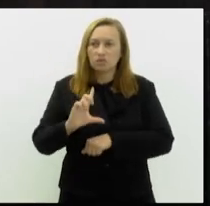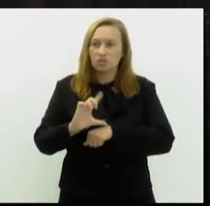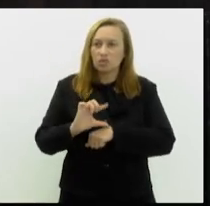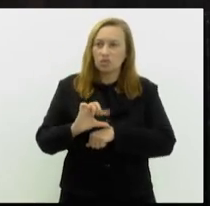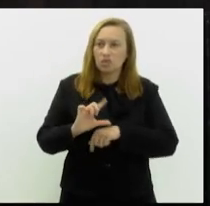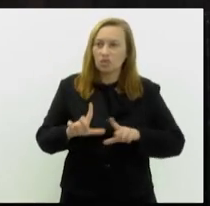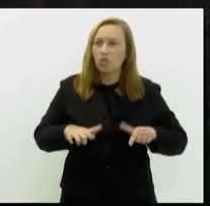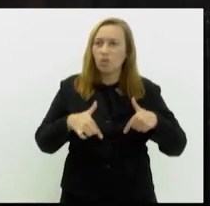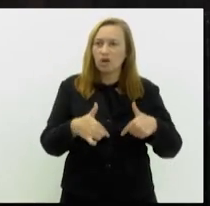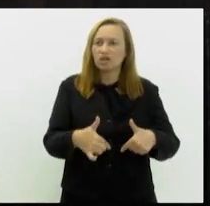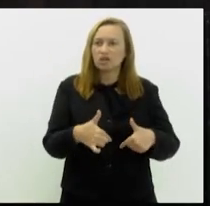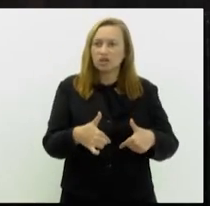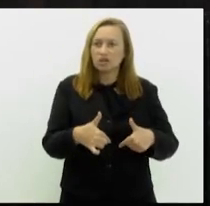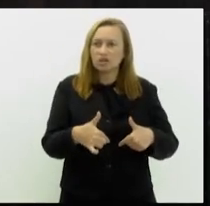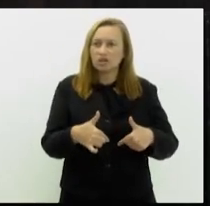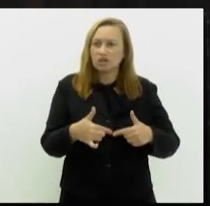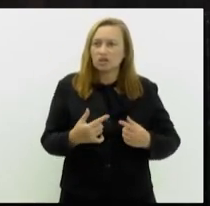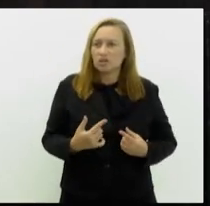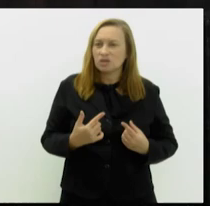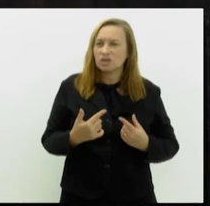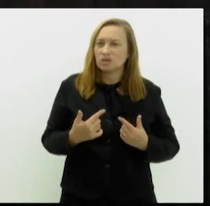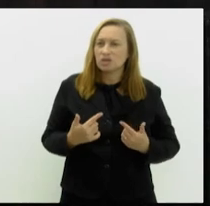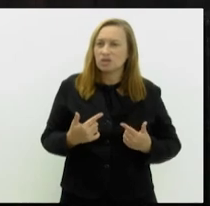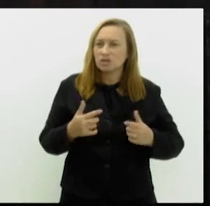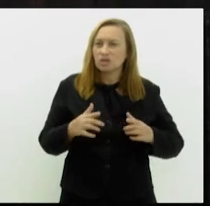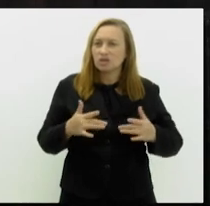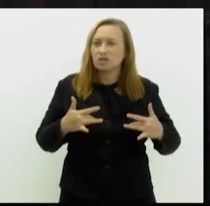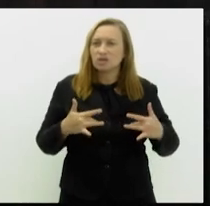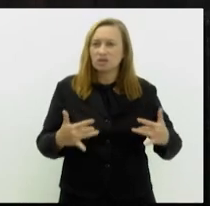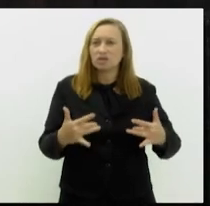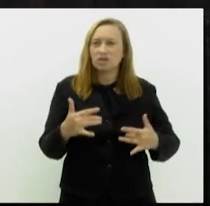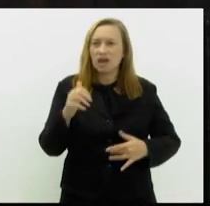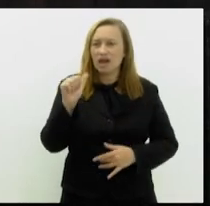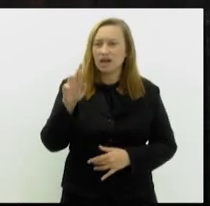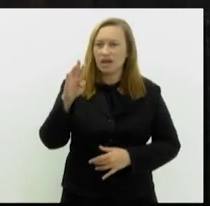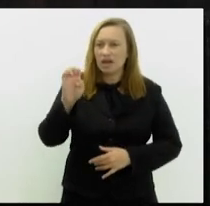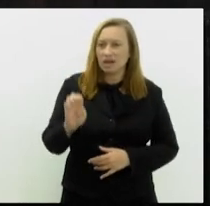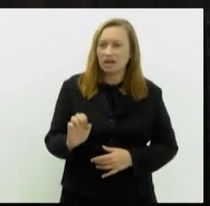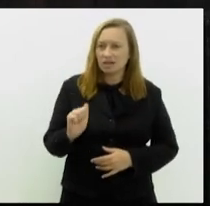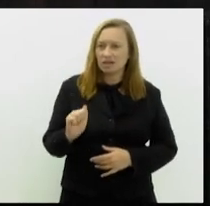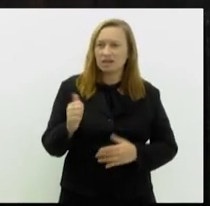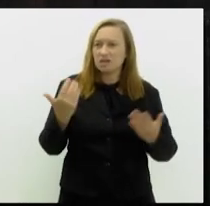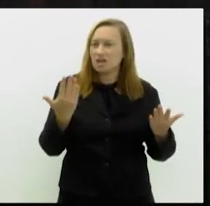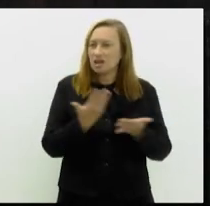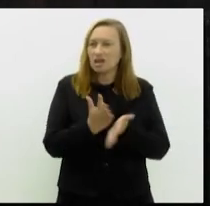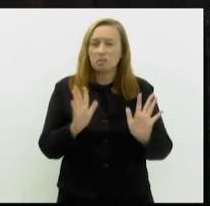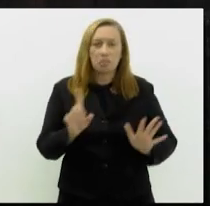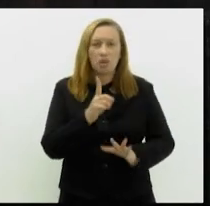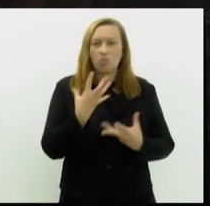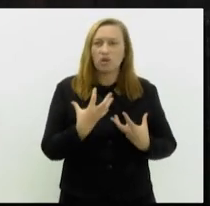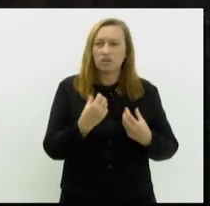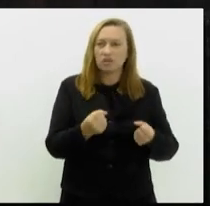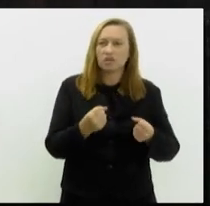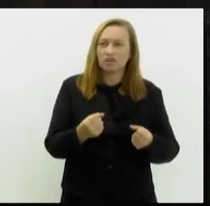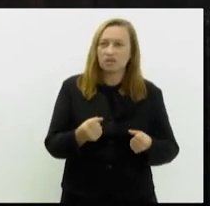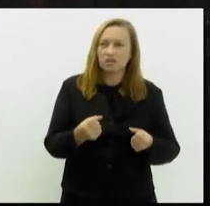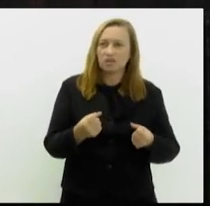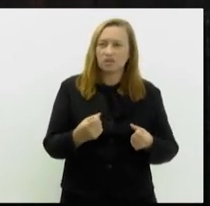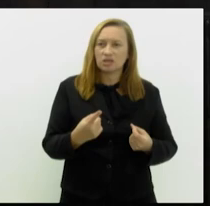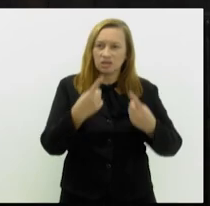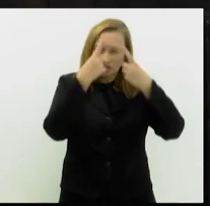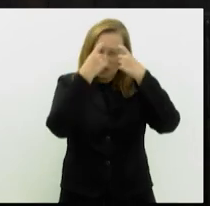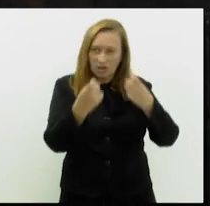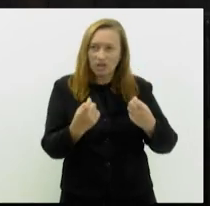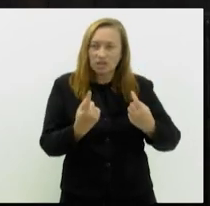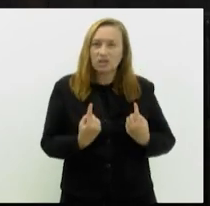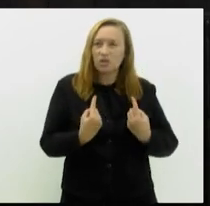um ato em solidariedade à Ariela, mas também dizer que basta. Não aceitaremos violações,